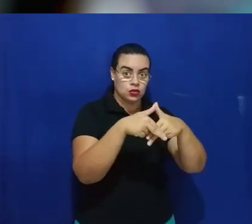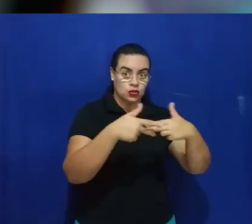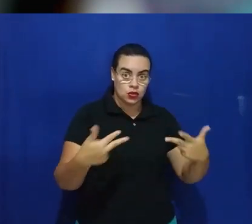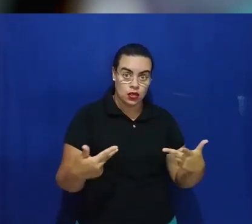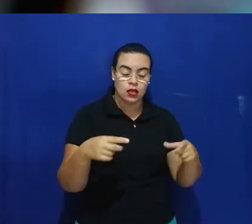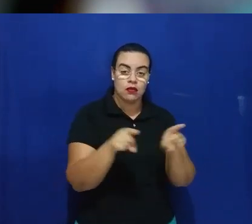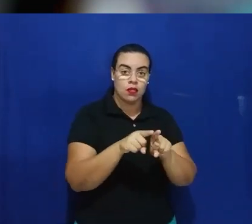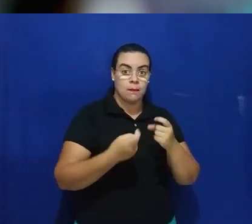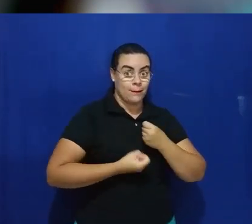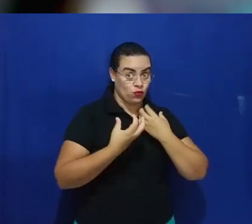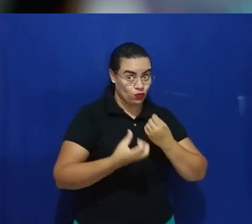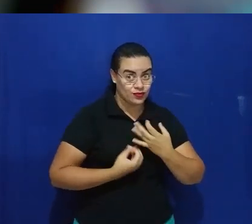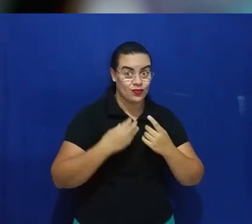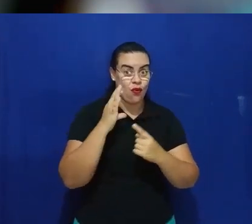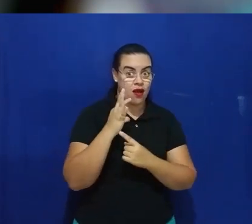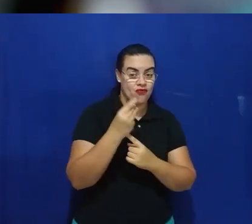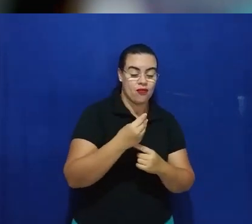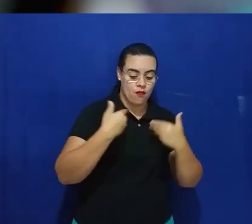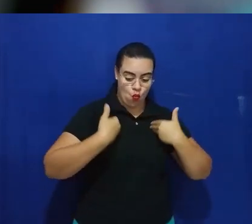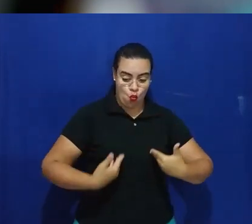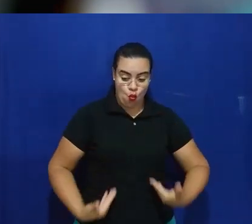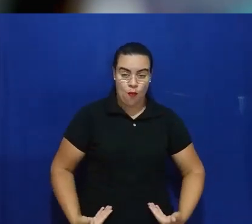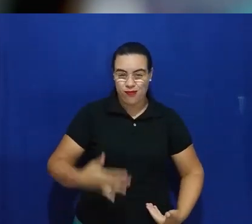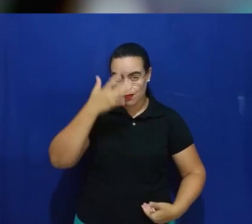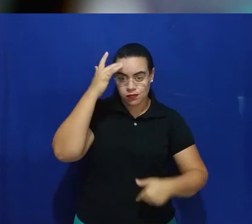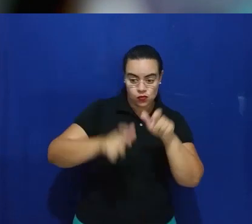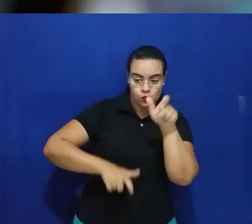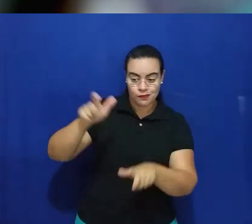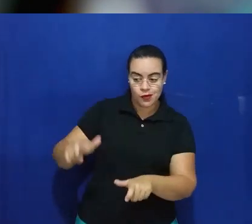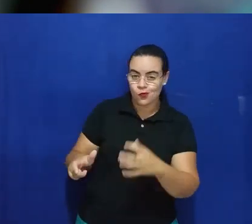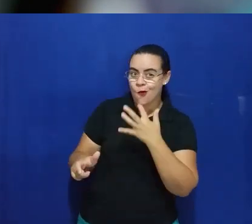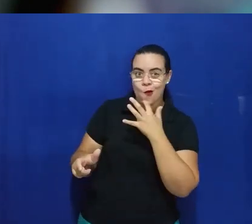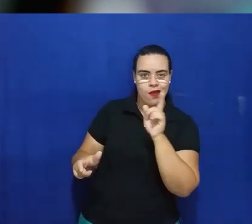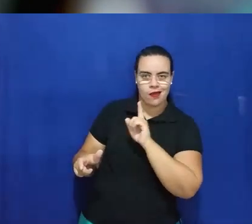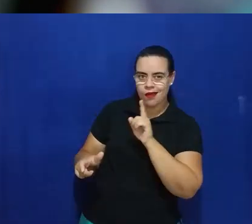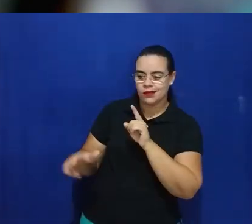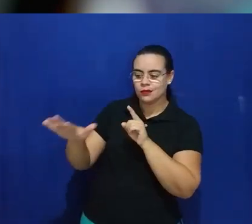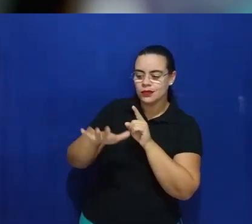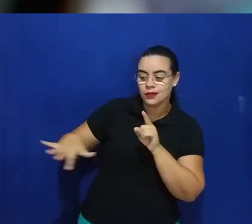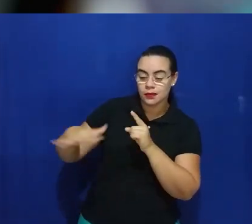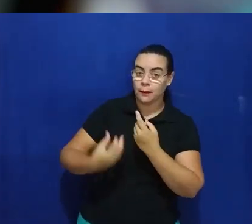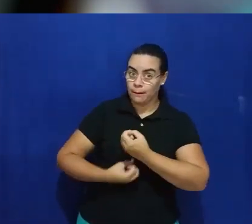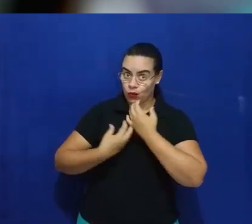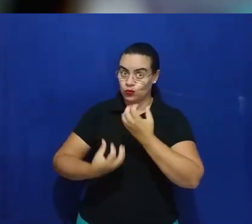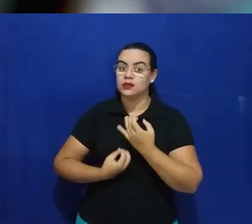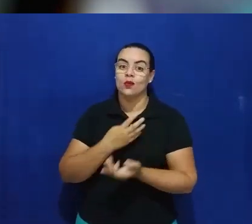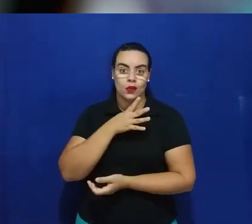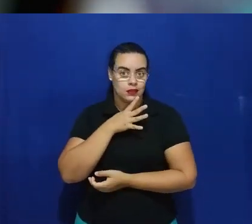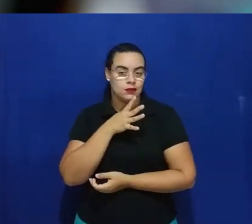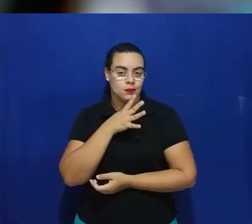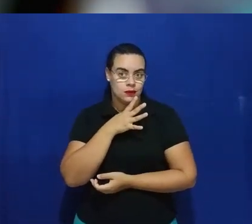artísticas e corpos que não são ainda reconhecidos e visibilizados em espaços de produção de